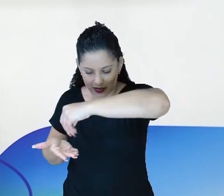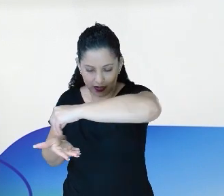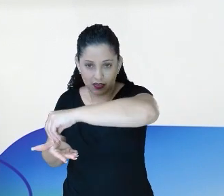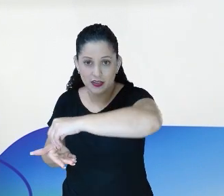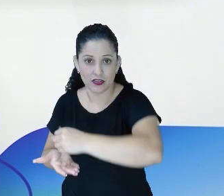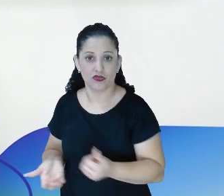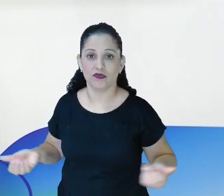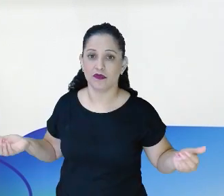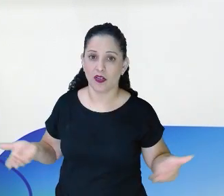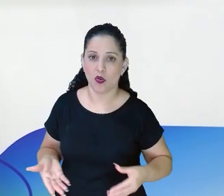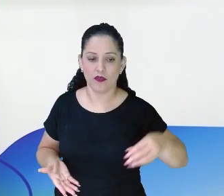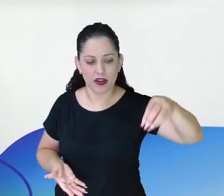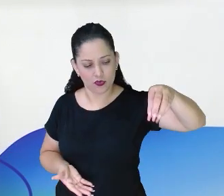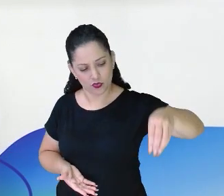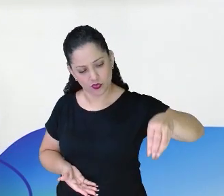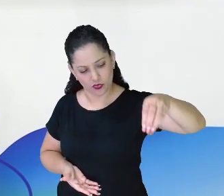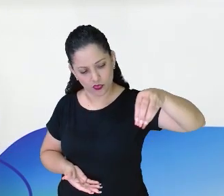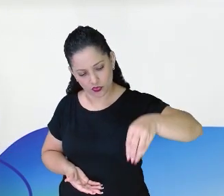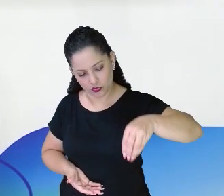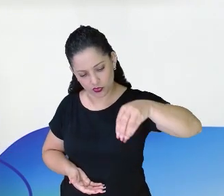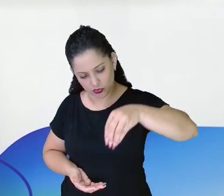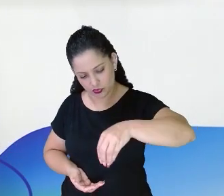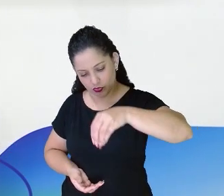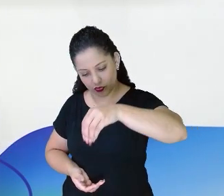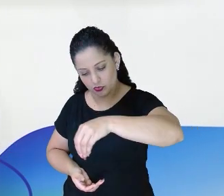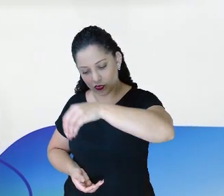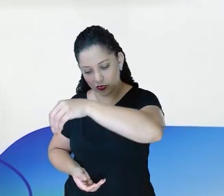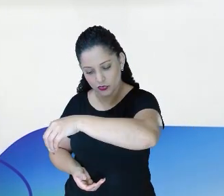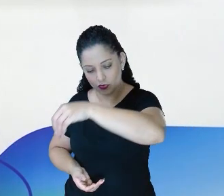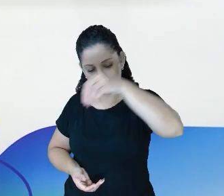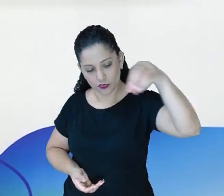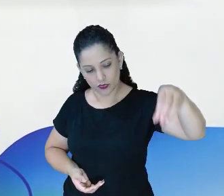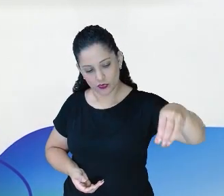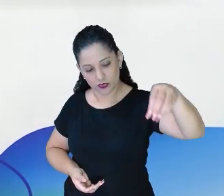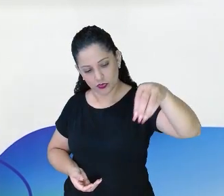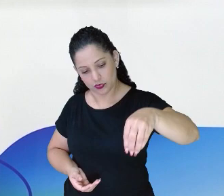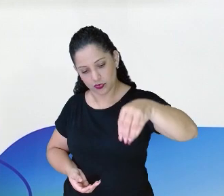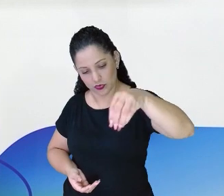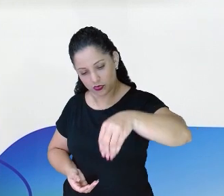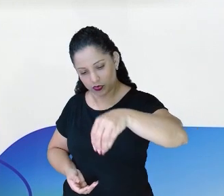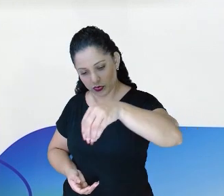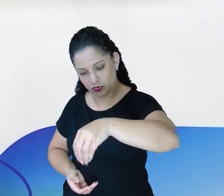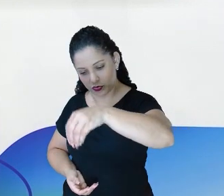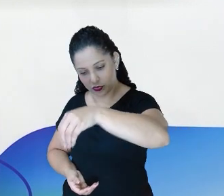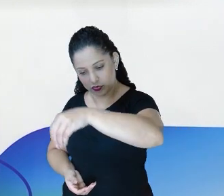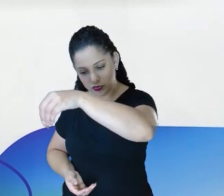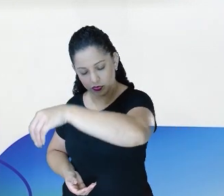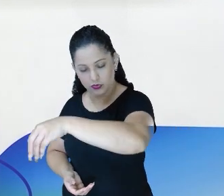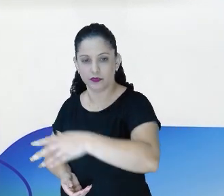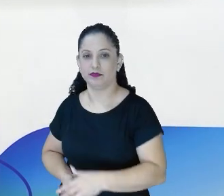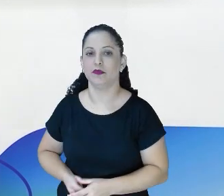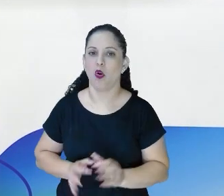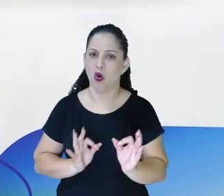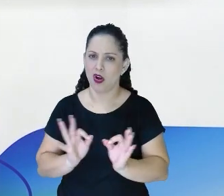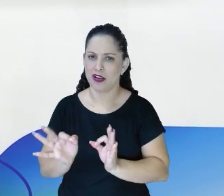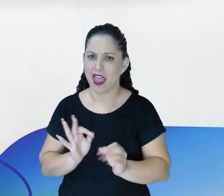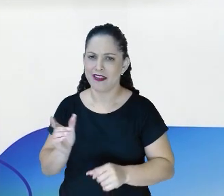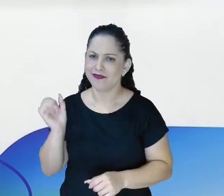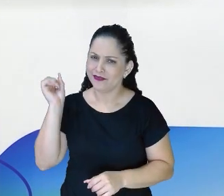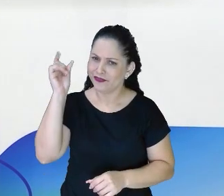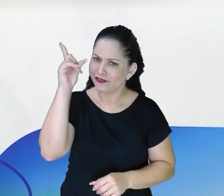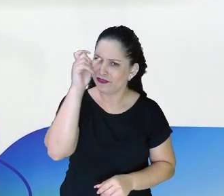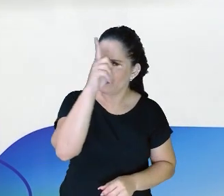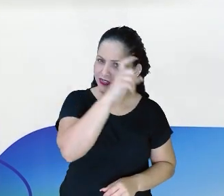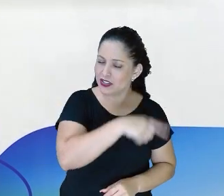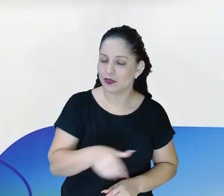entre essas 12 casinhas da minha mancala. Professora, pelo amor de Deus, é muito difícil. É